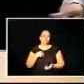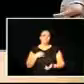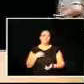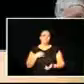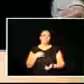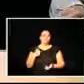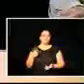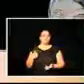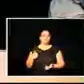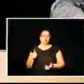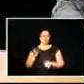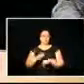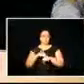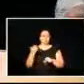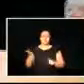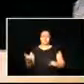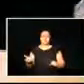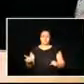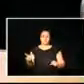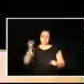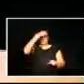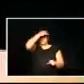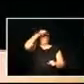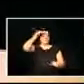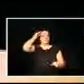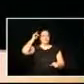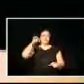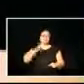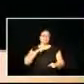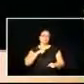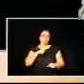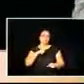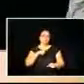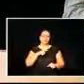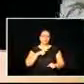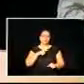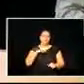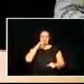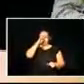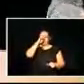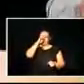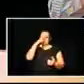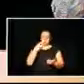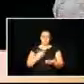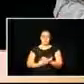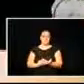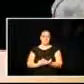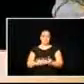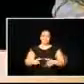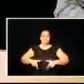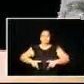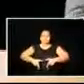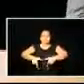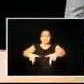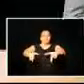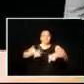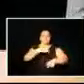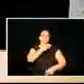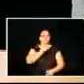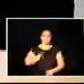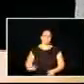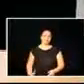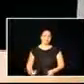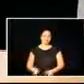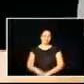apontar que o prefeito tem esse compromisso eleitoral assumido. com os funcionários públicos municipais.